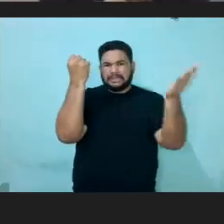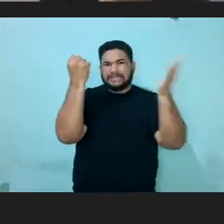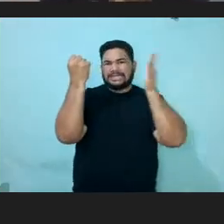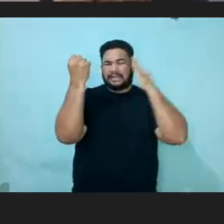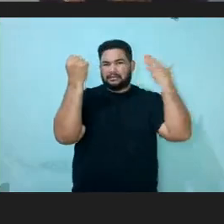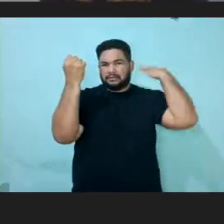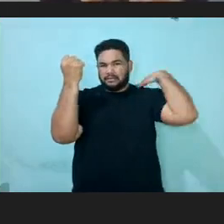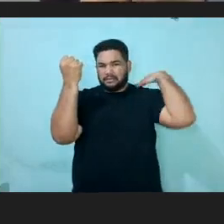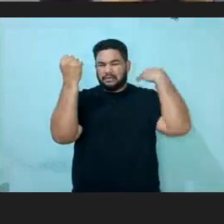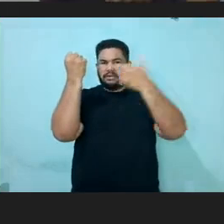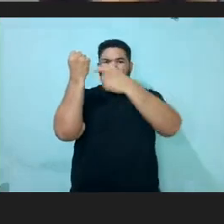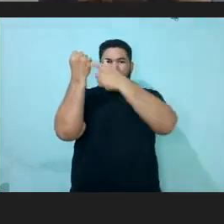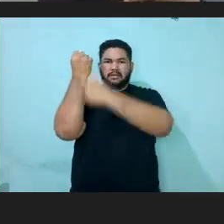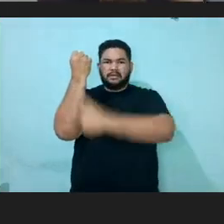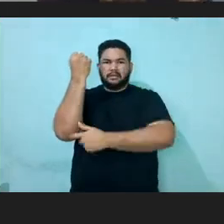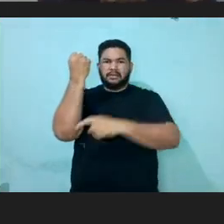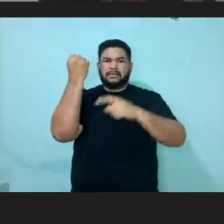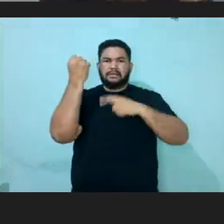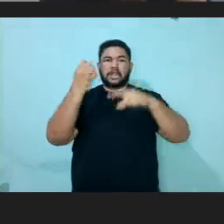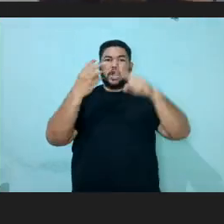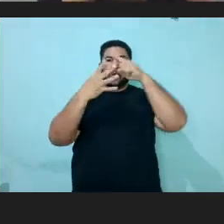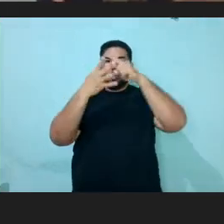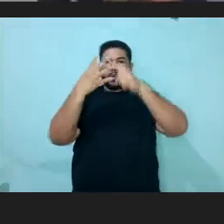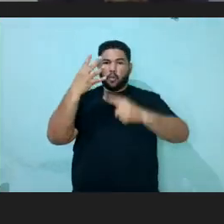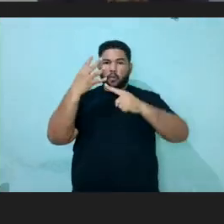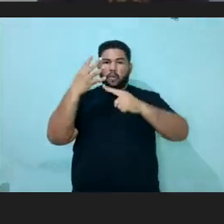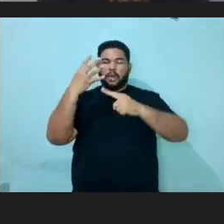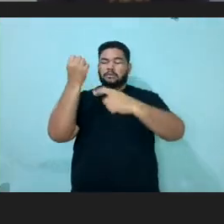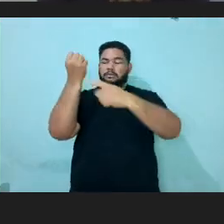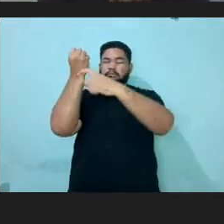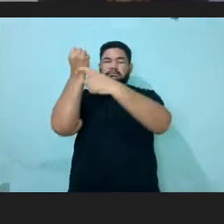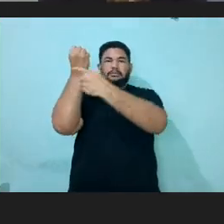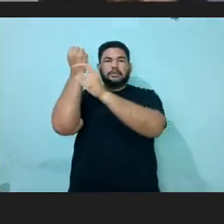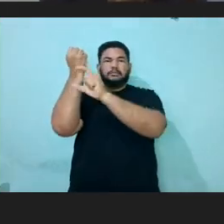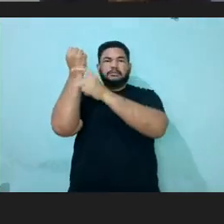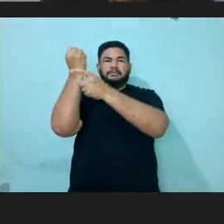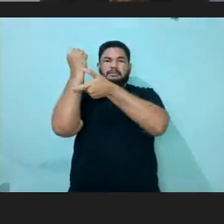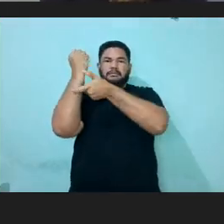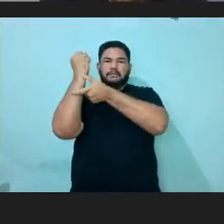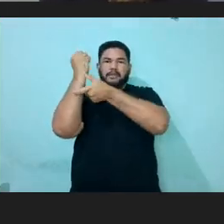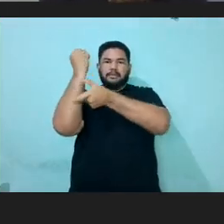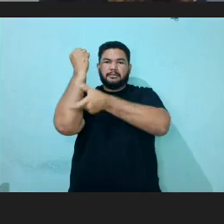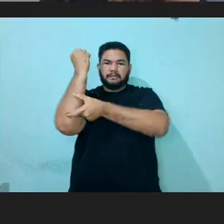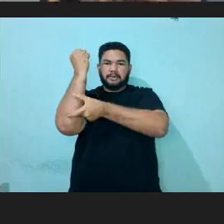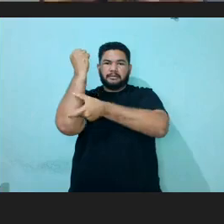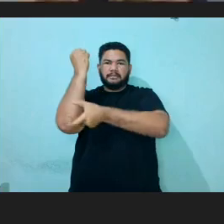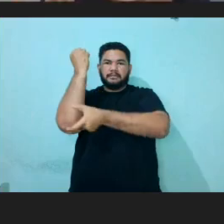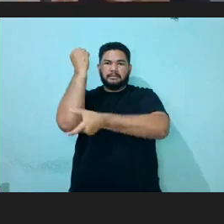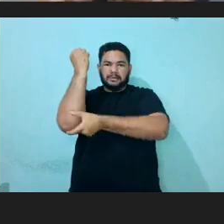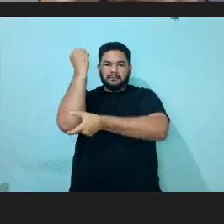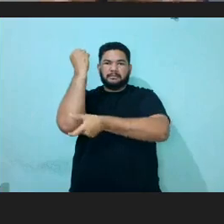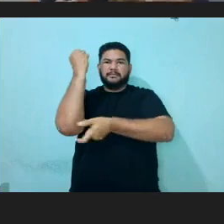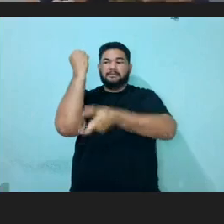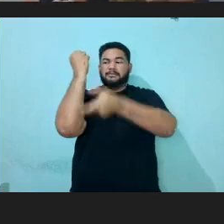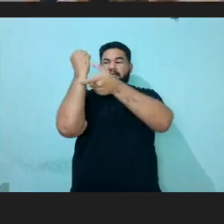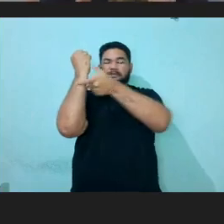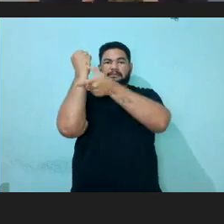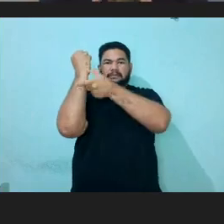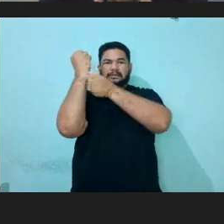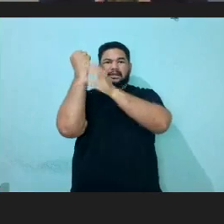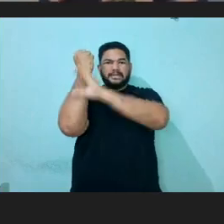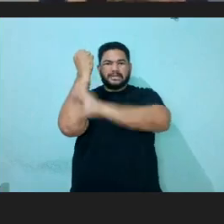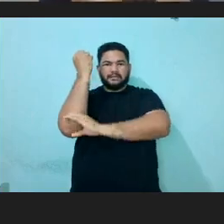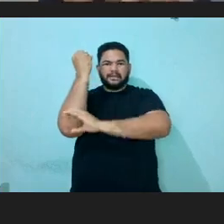né? Nós temos quatro partes da coluna, a coluna cervical, que para quem trabalha com língua